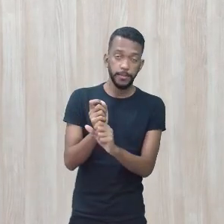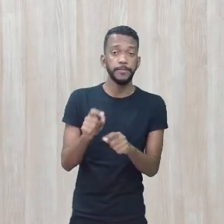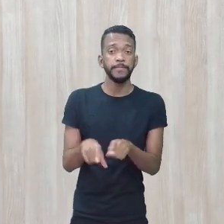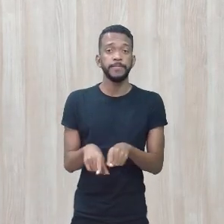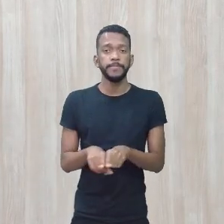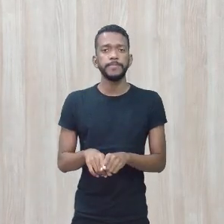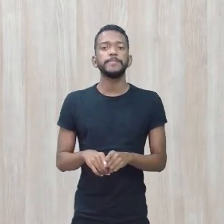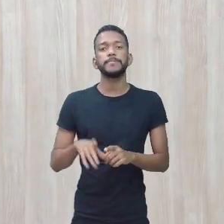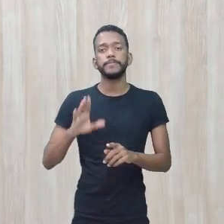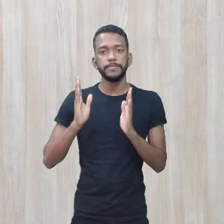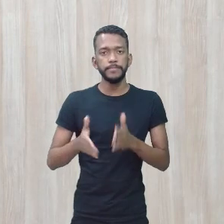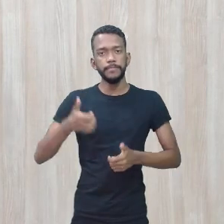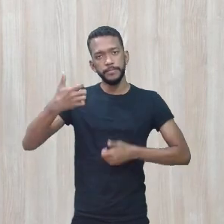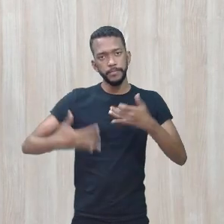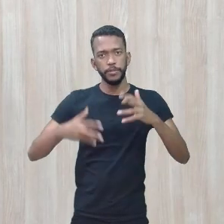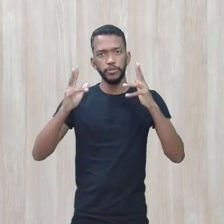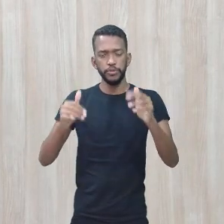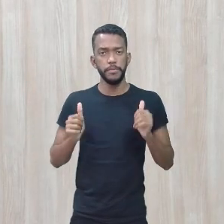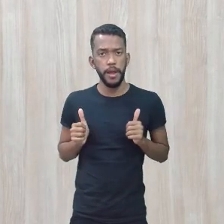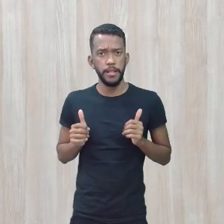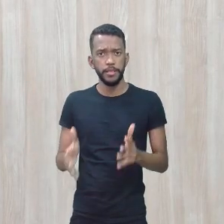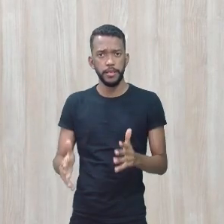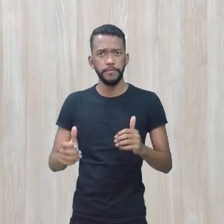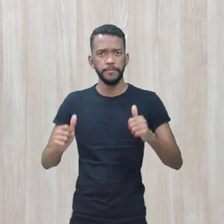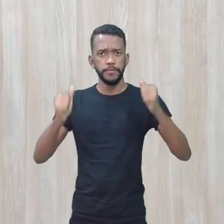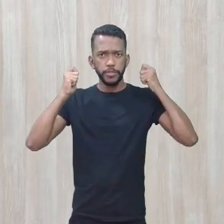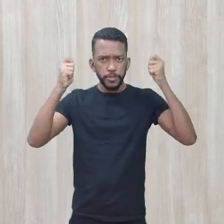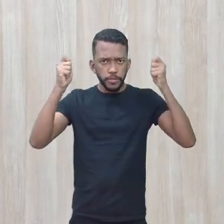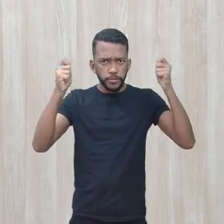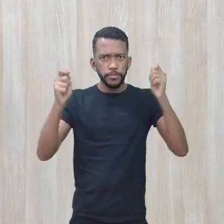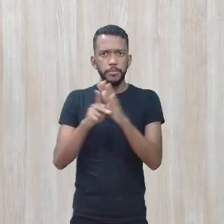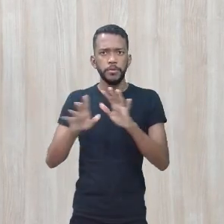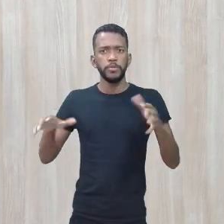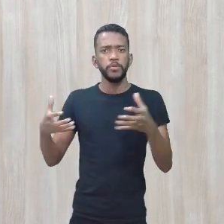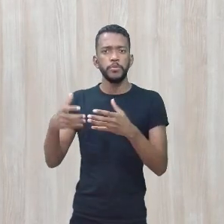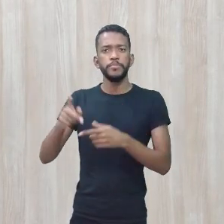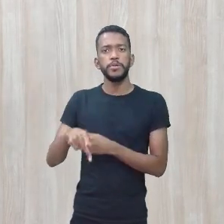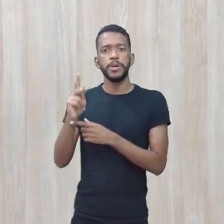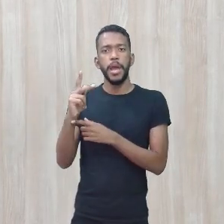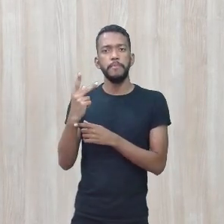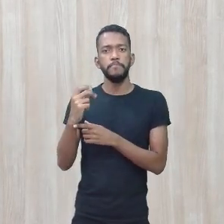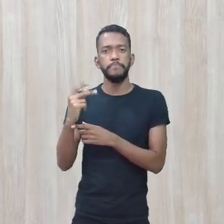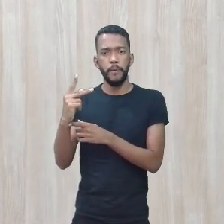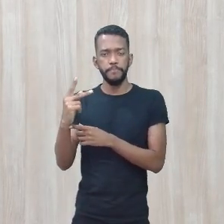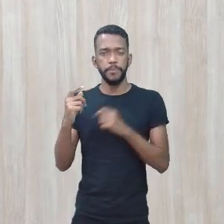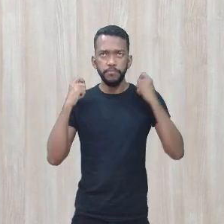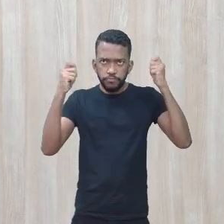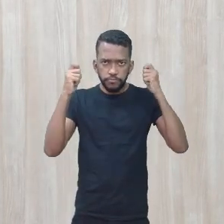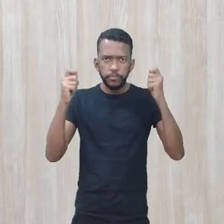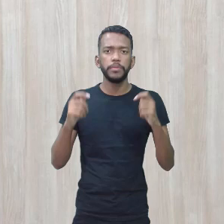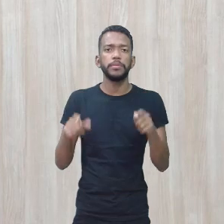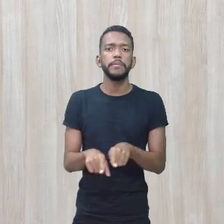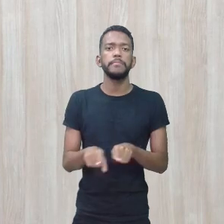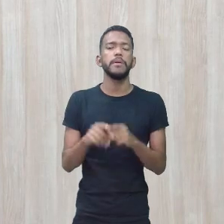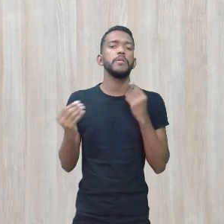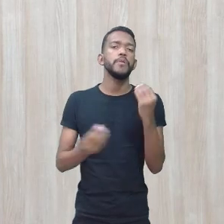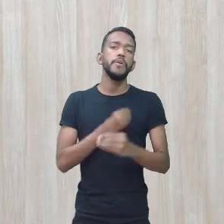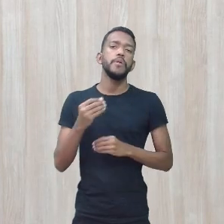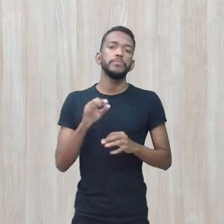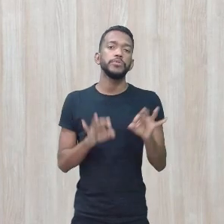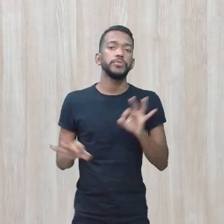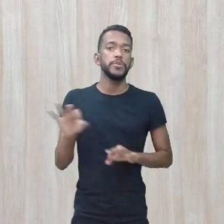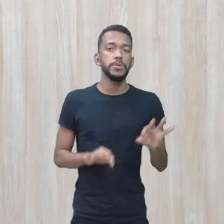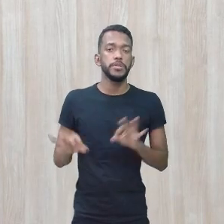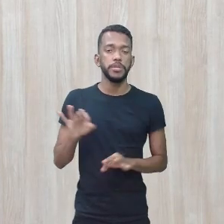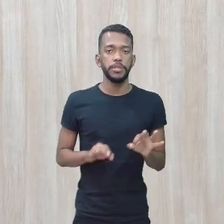falamos do ativismo, né? do grupo de K-pop, a gente falou como é que se organiza